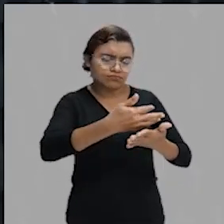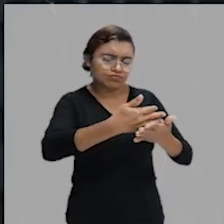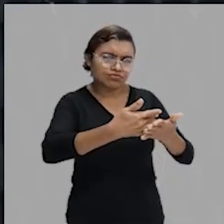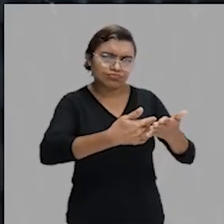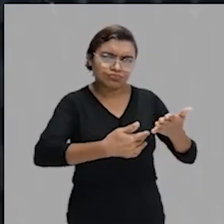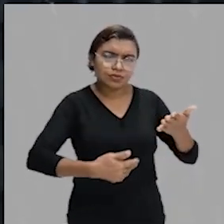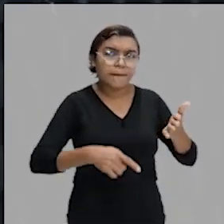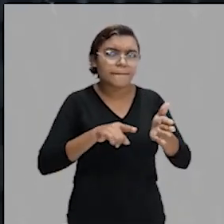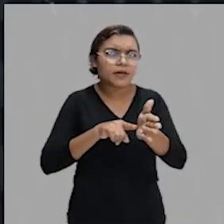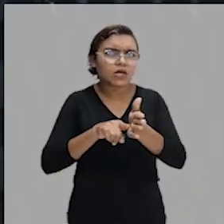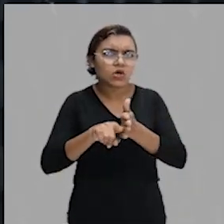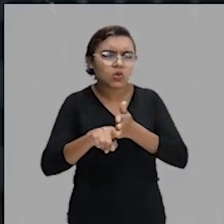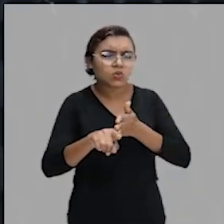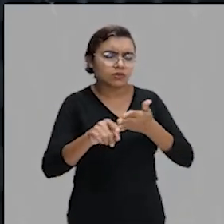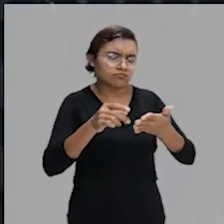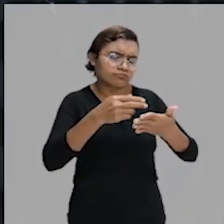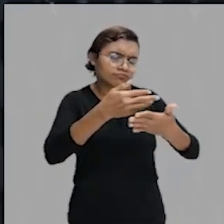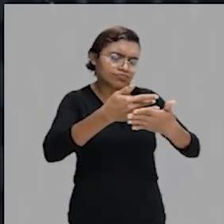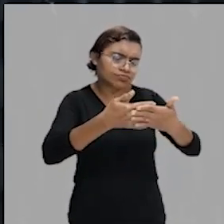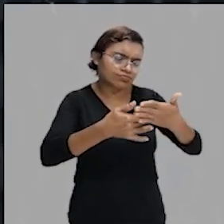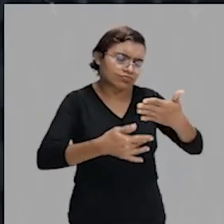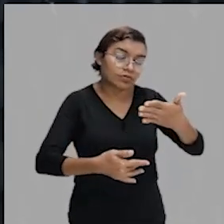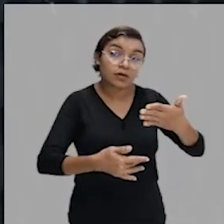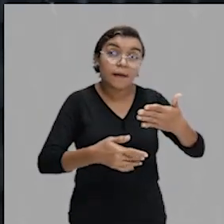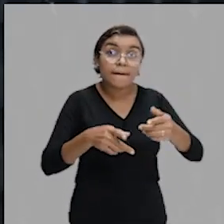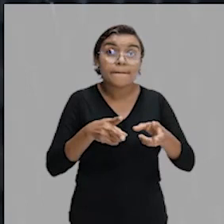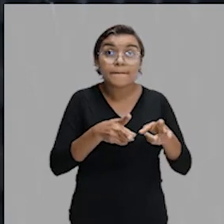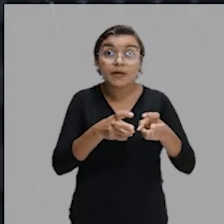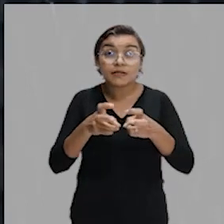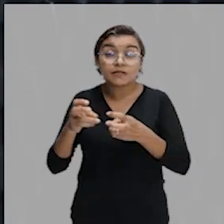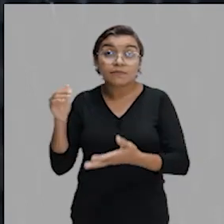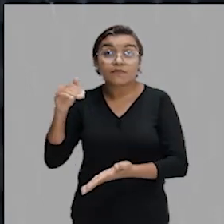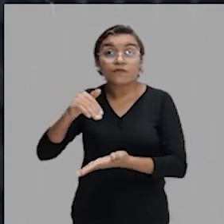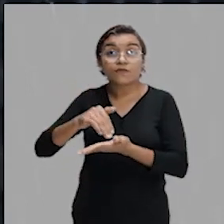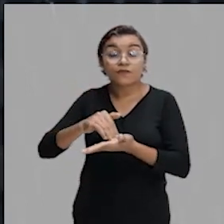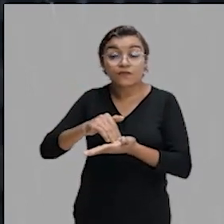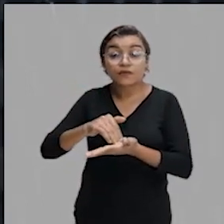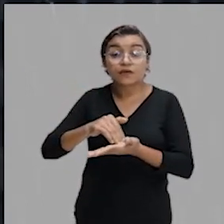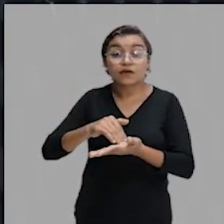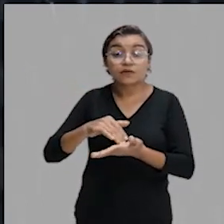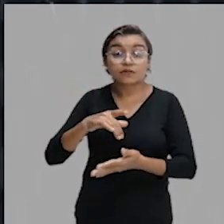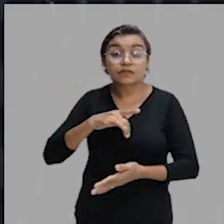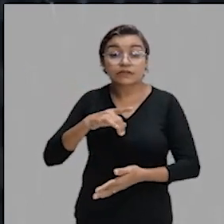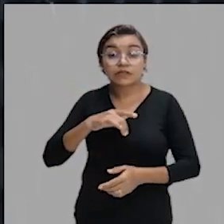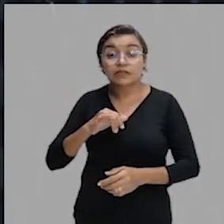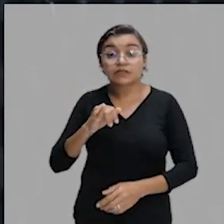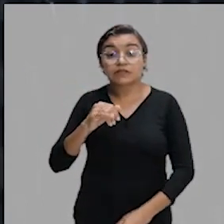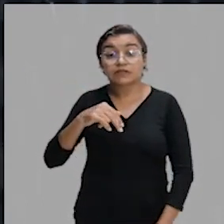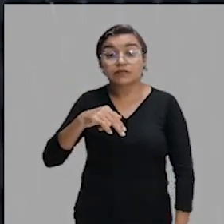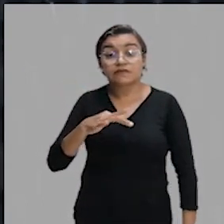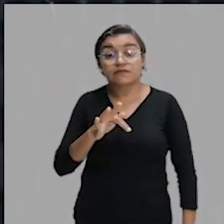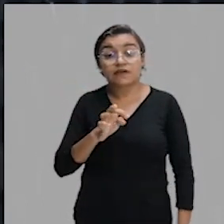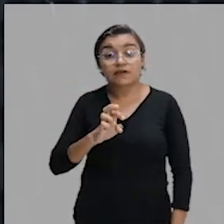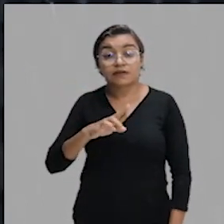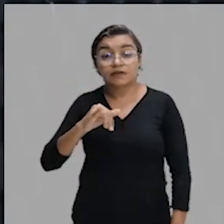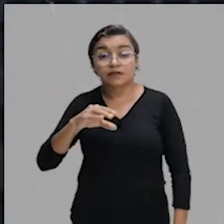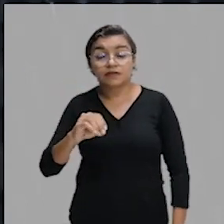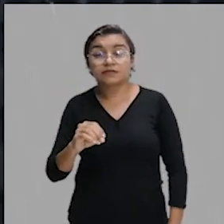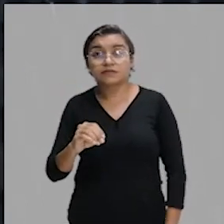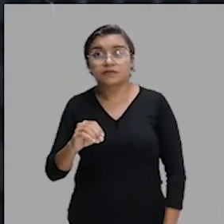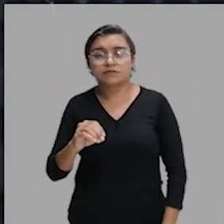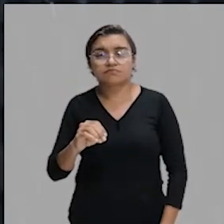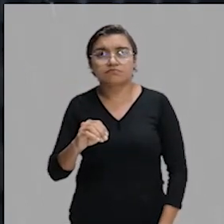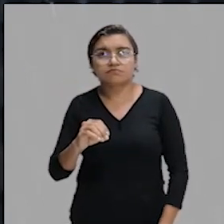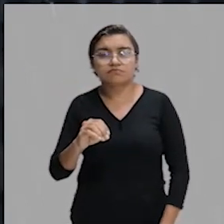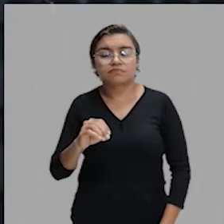você percebe que bem no final, ó, essa inferência que parte de indícios empíricos, olha, já entregou o jogo, bem